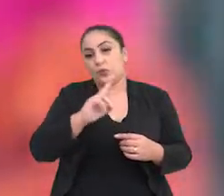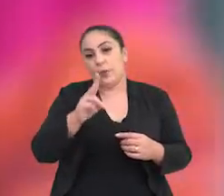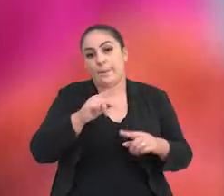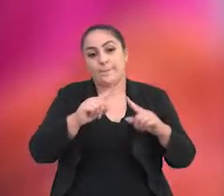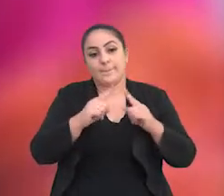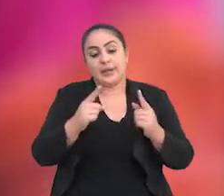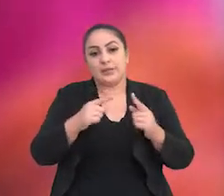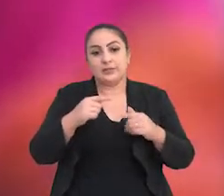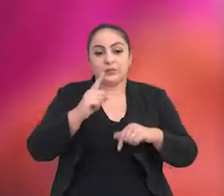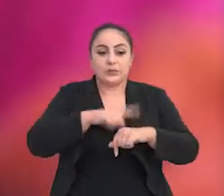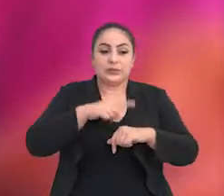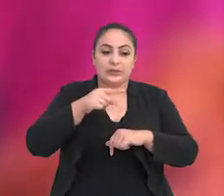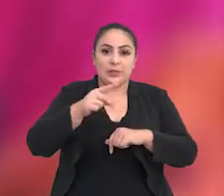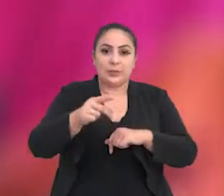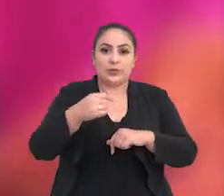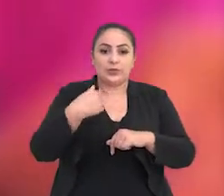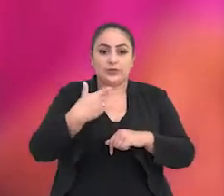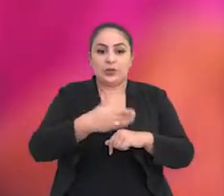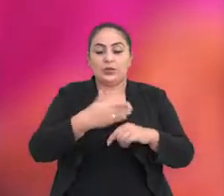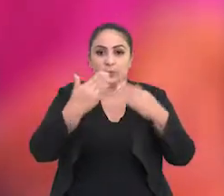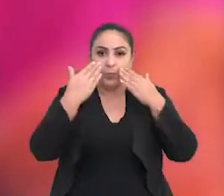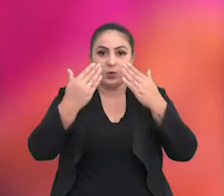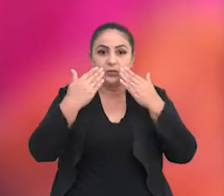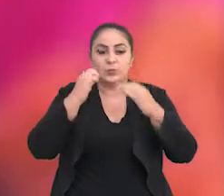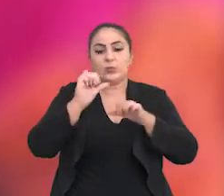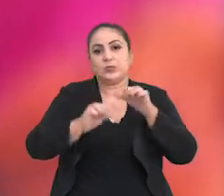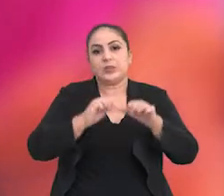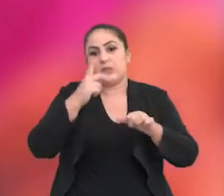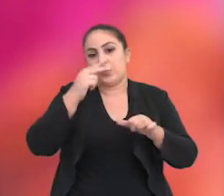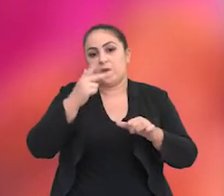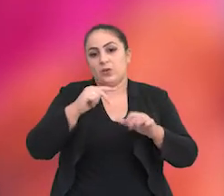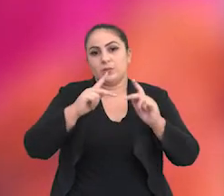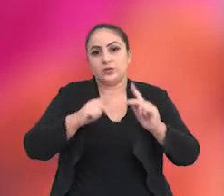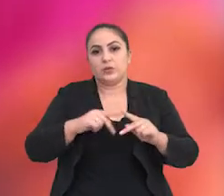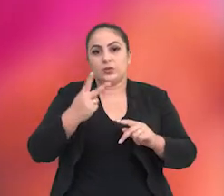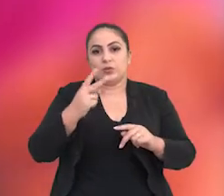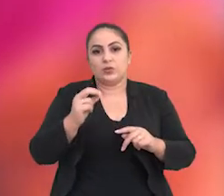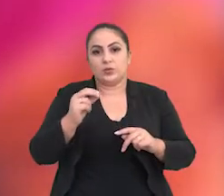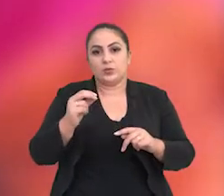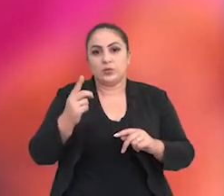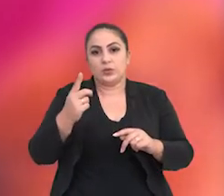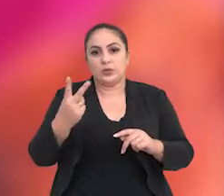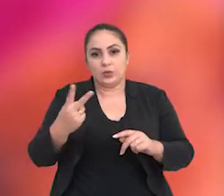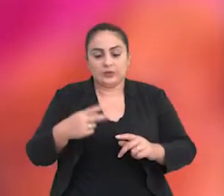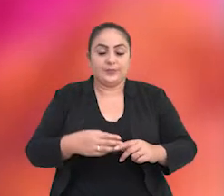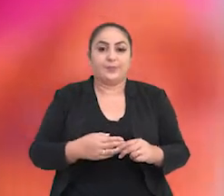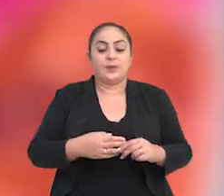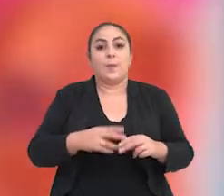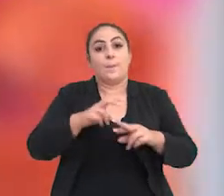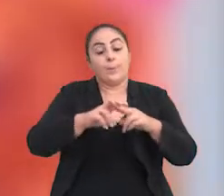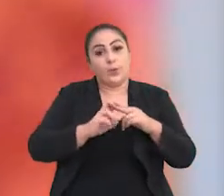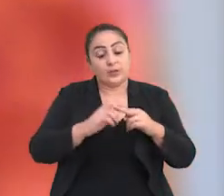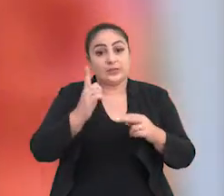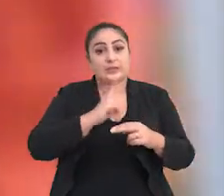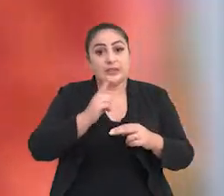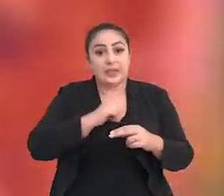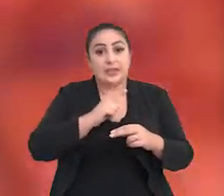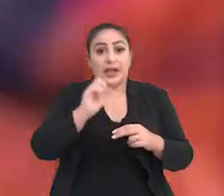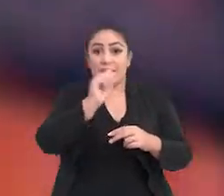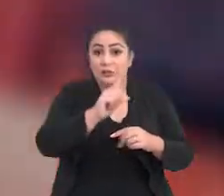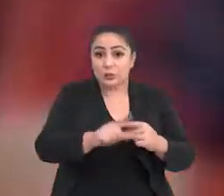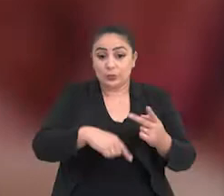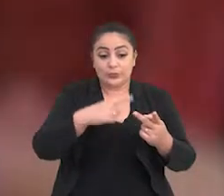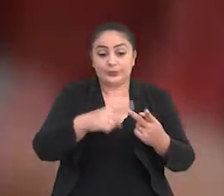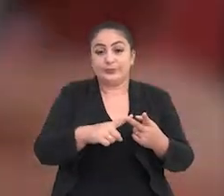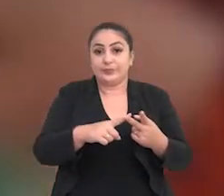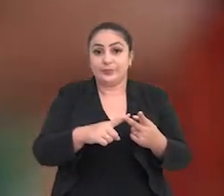um nome, mas com o passar do tempo eu vou dando como eu dei para aqueles personagens de 2012. Então tem a mulher